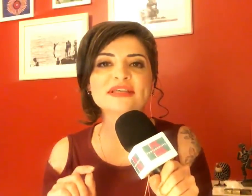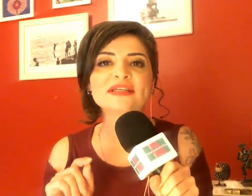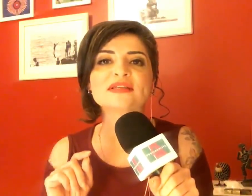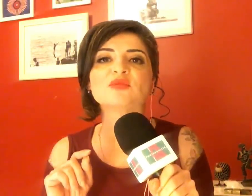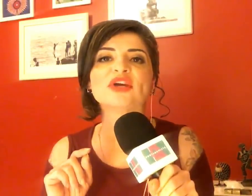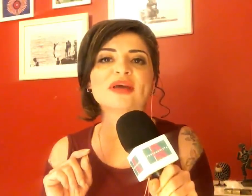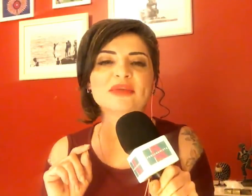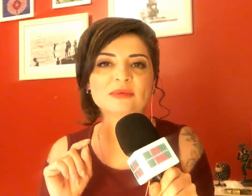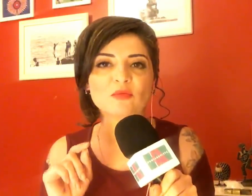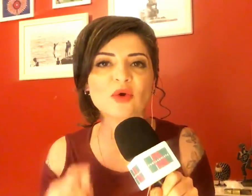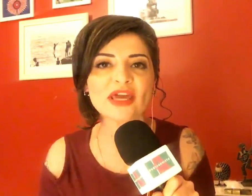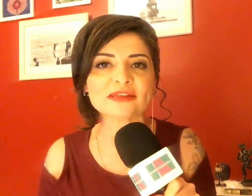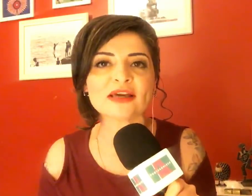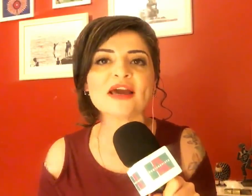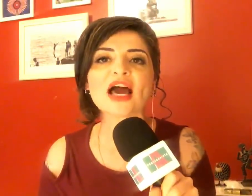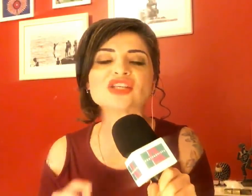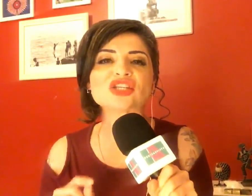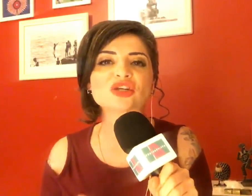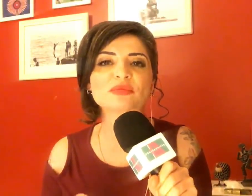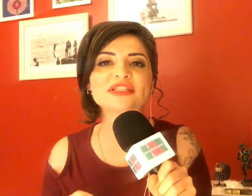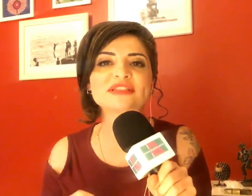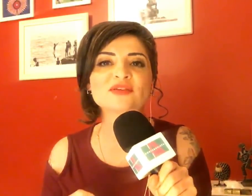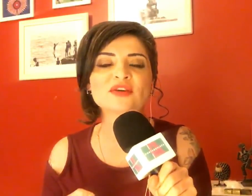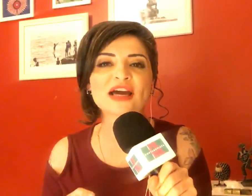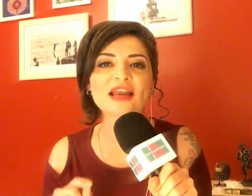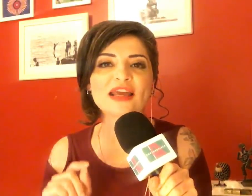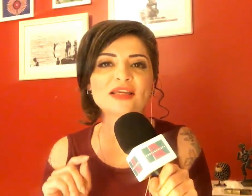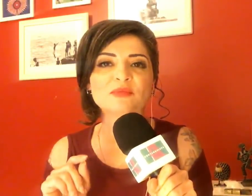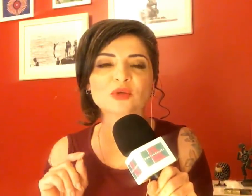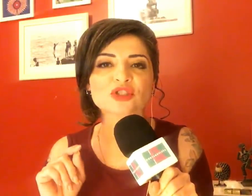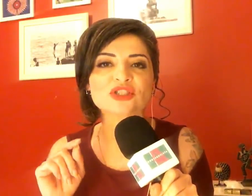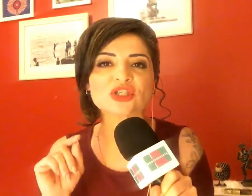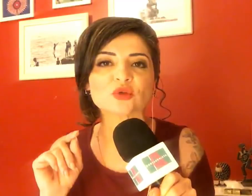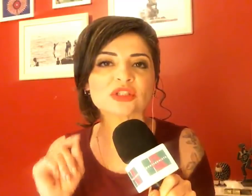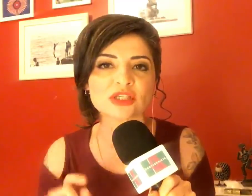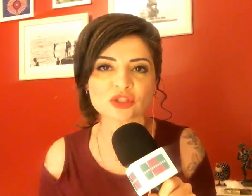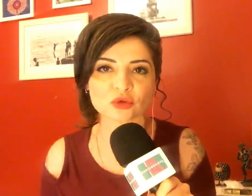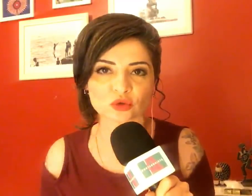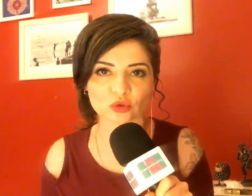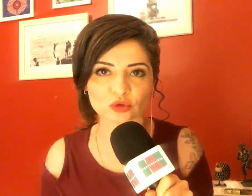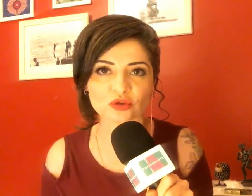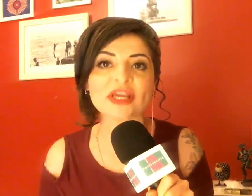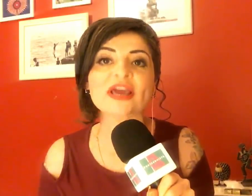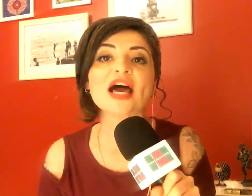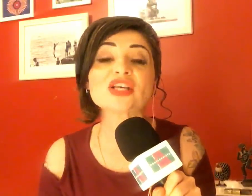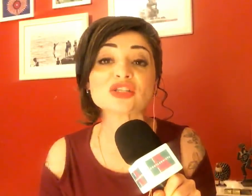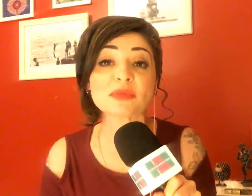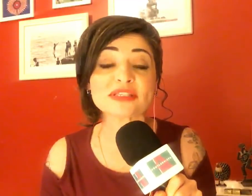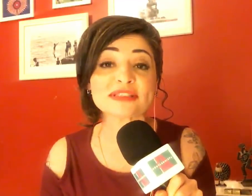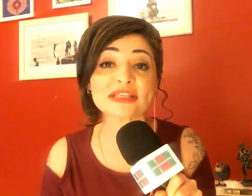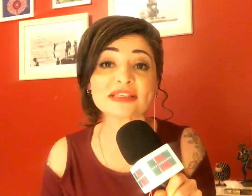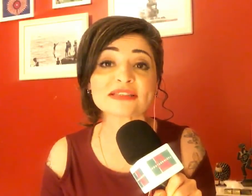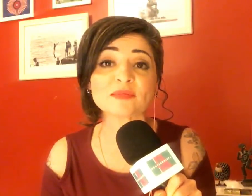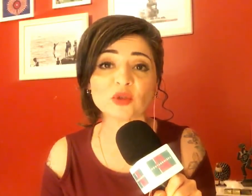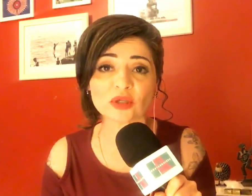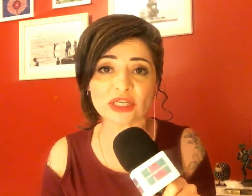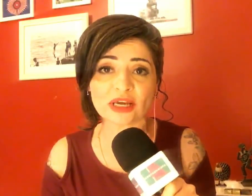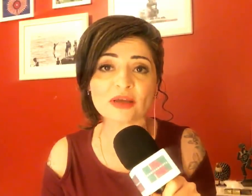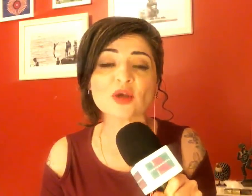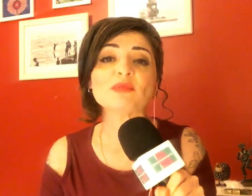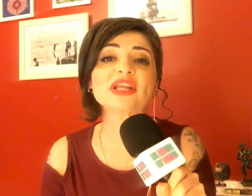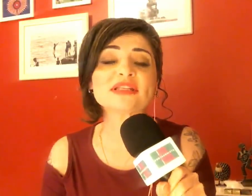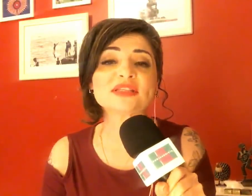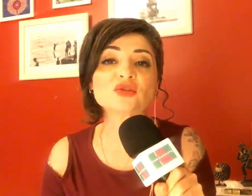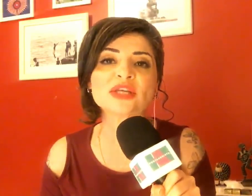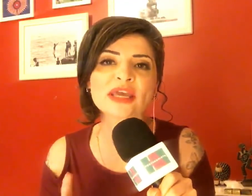não precisa retribuir na mesma moeda, a gente não precisa ficar alegre pelo destino triste dos outros. A gente precisa ter